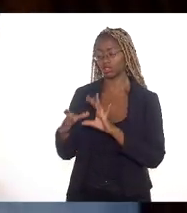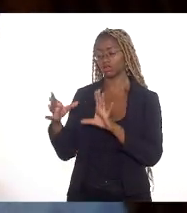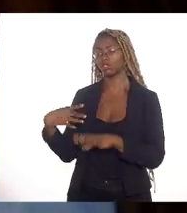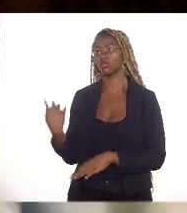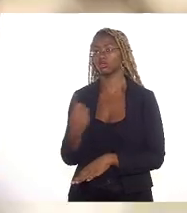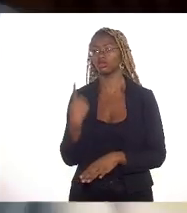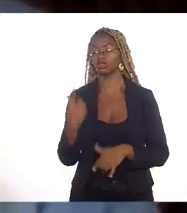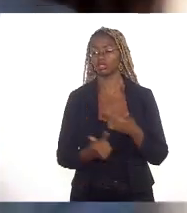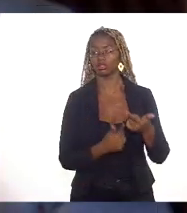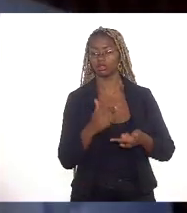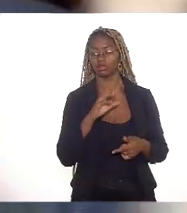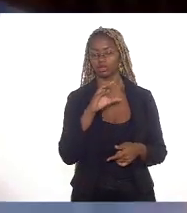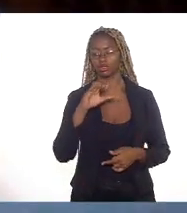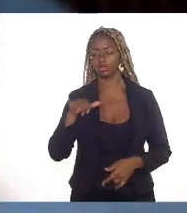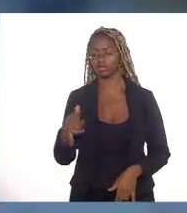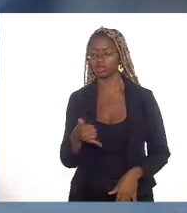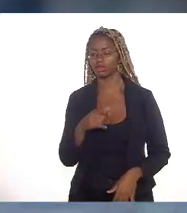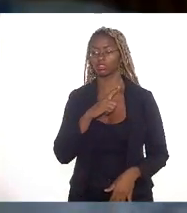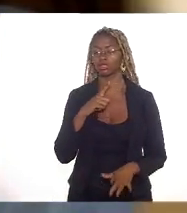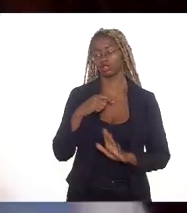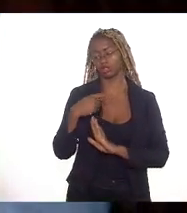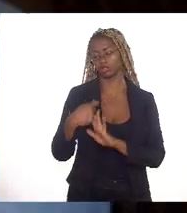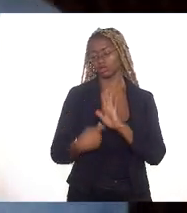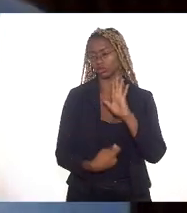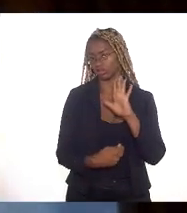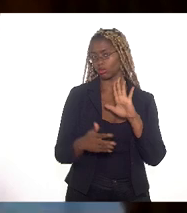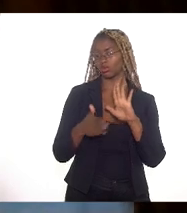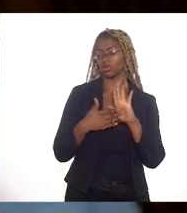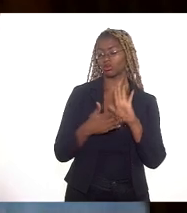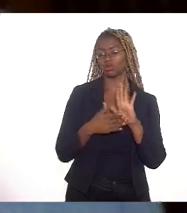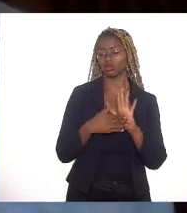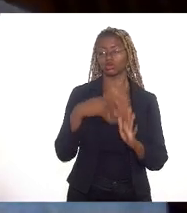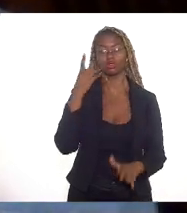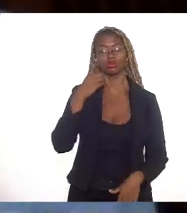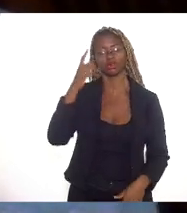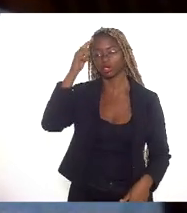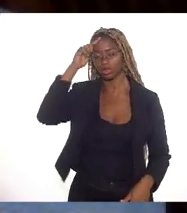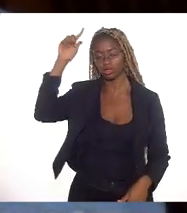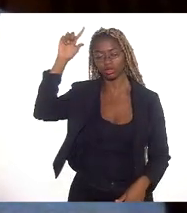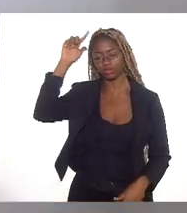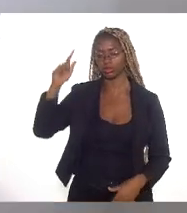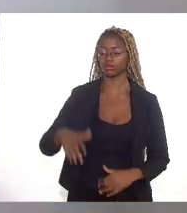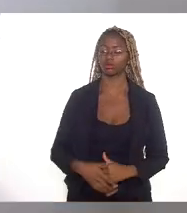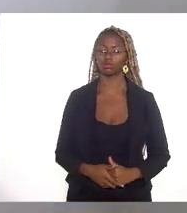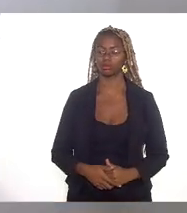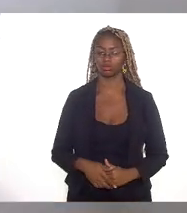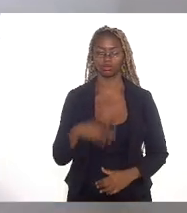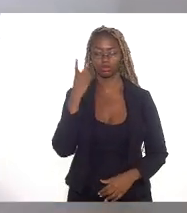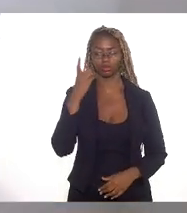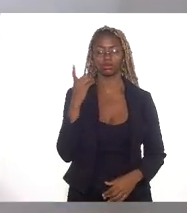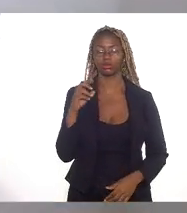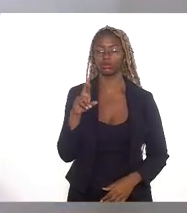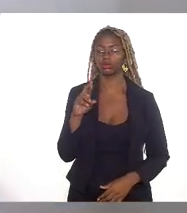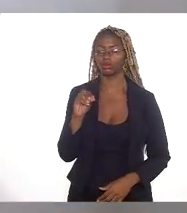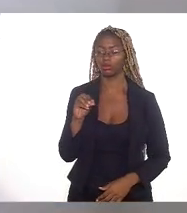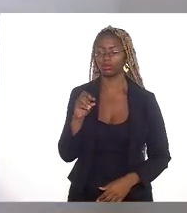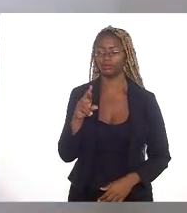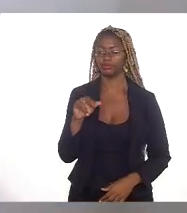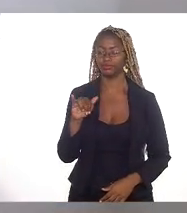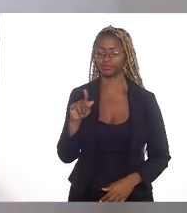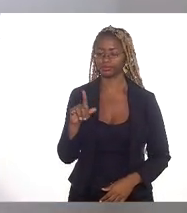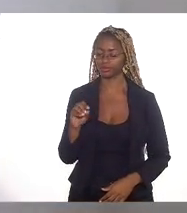CCJ, para que na emenda tenha o texto proposto pelo deputado Luiz Paulo. Deputado Rodrigo Amorim, por favor. Presidente, eu